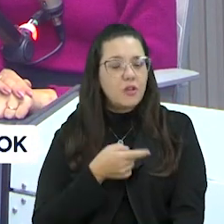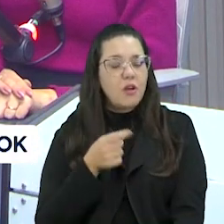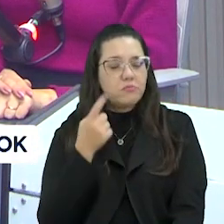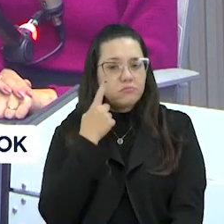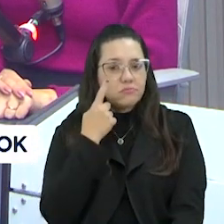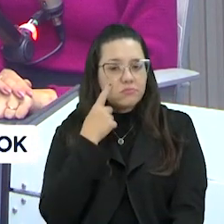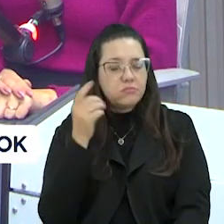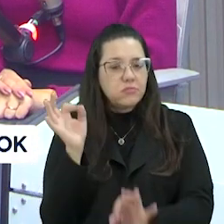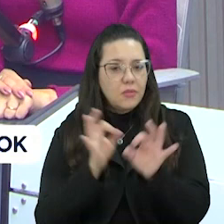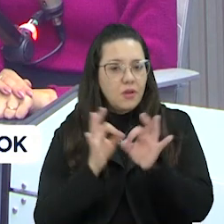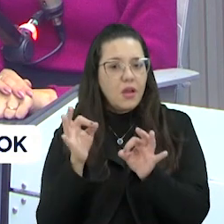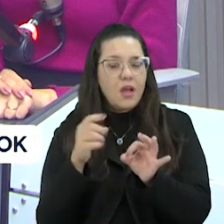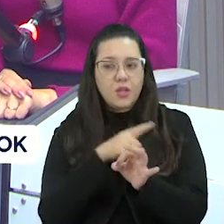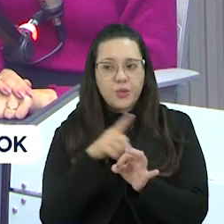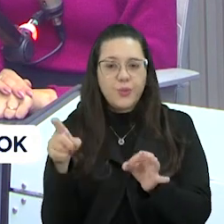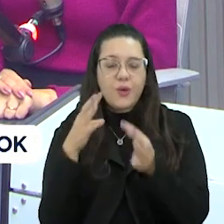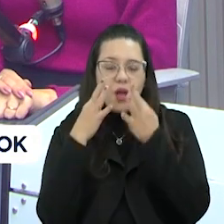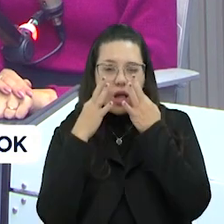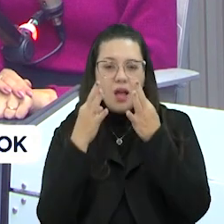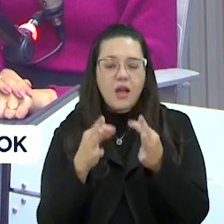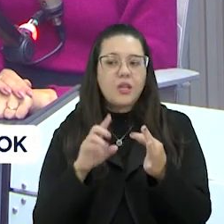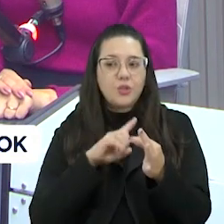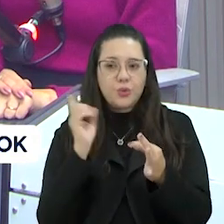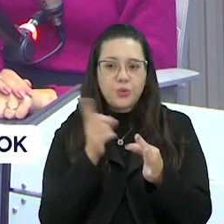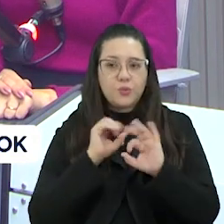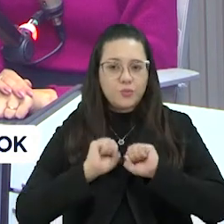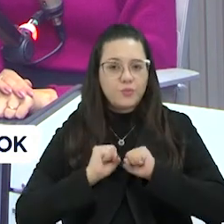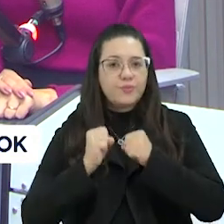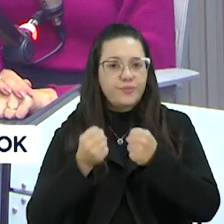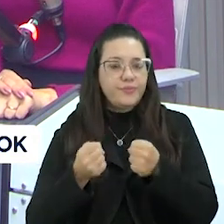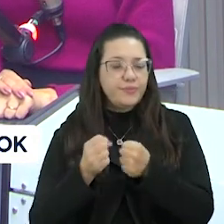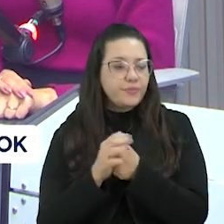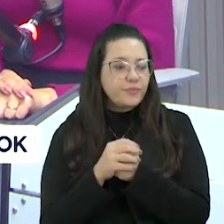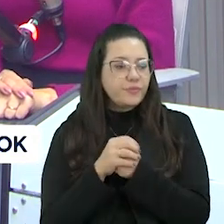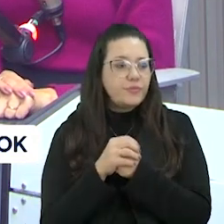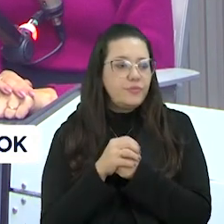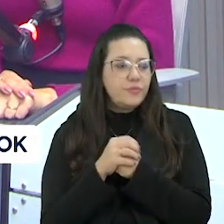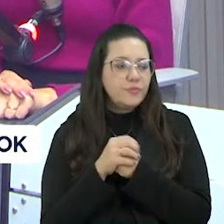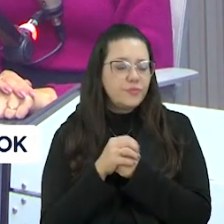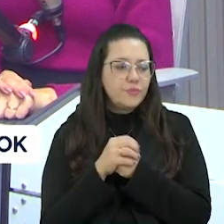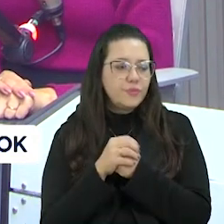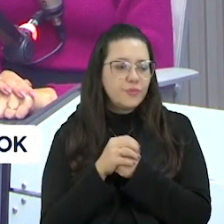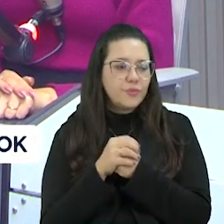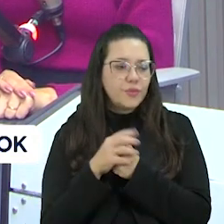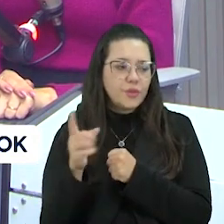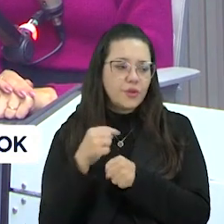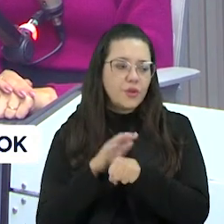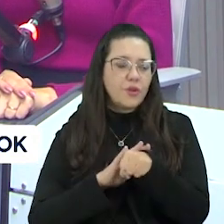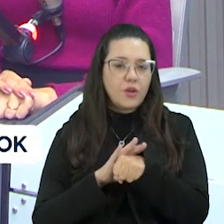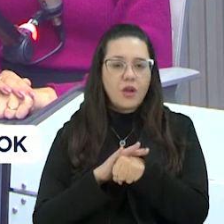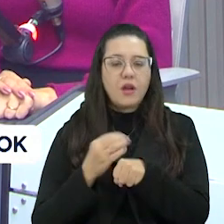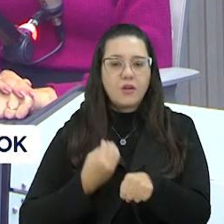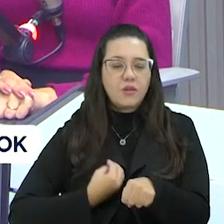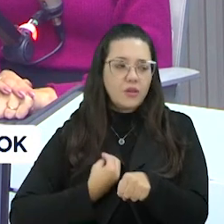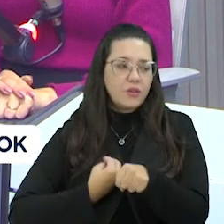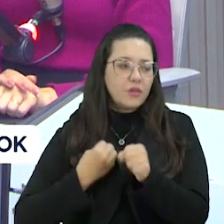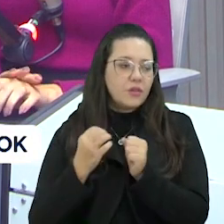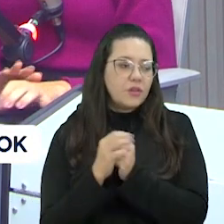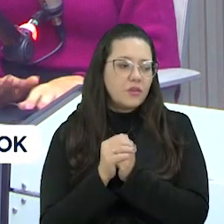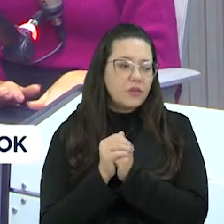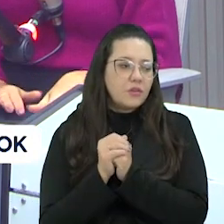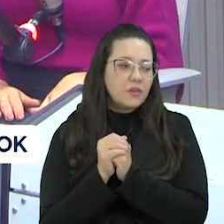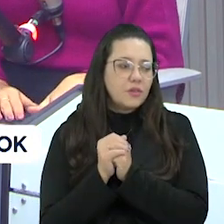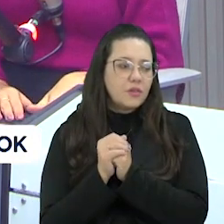de atendimento. Então, todos os policiais vão estar empenhados nesse atendimento. A gente está conversando ao vivo com o comandante da Polícia Militar